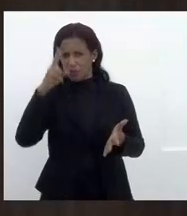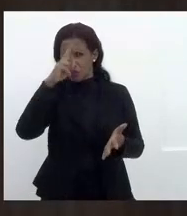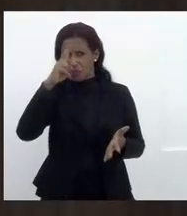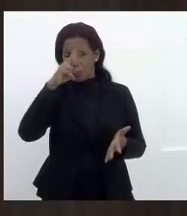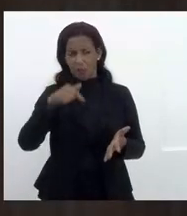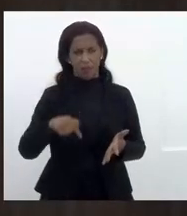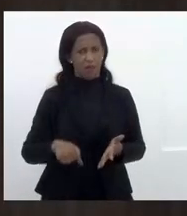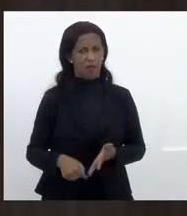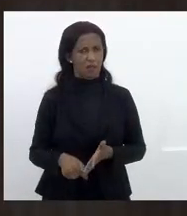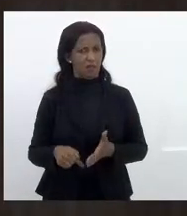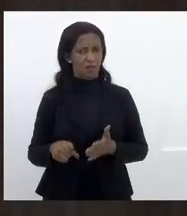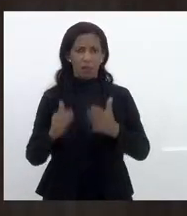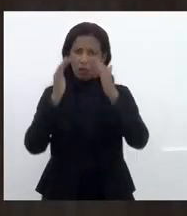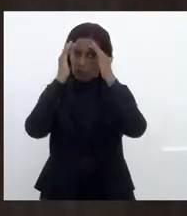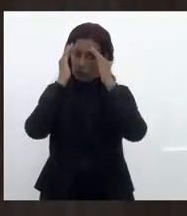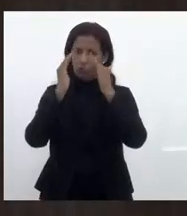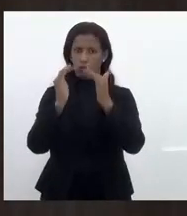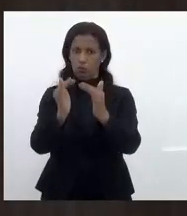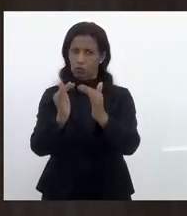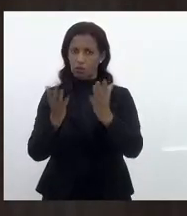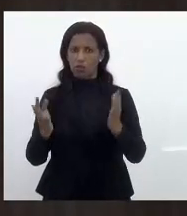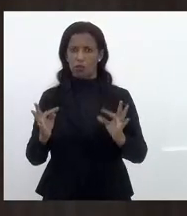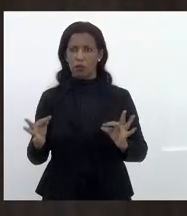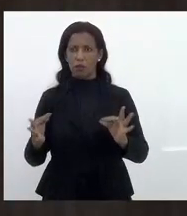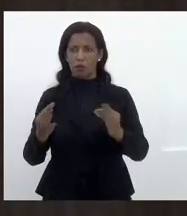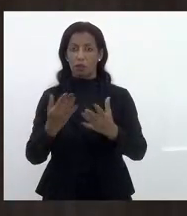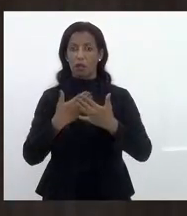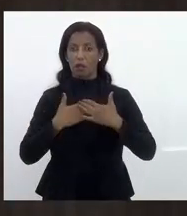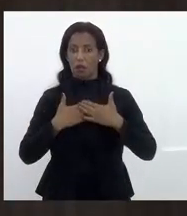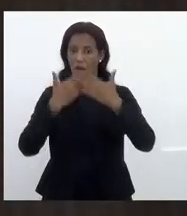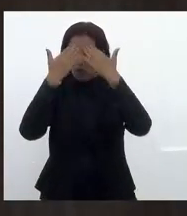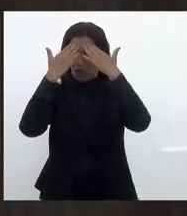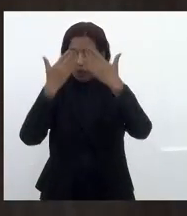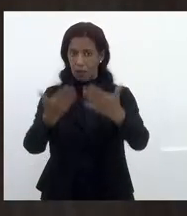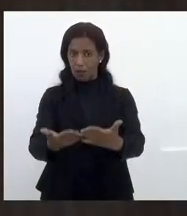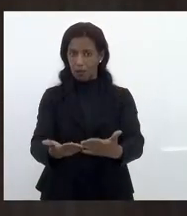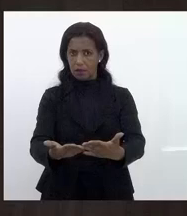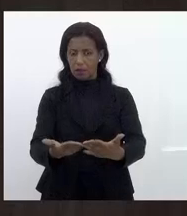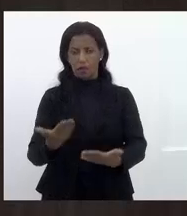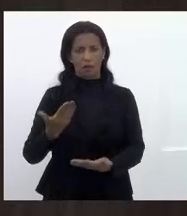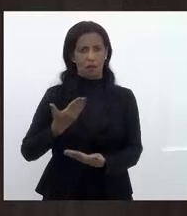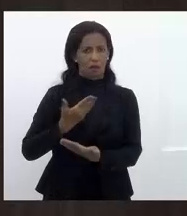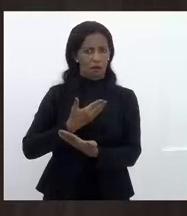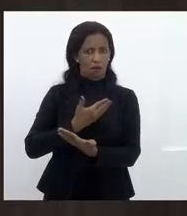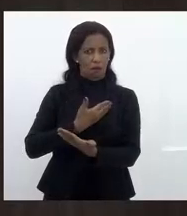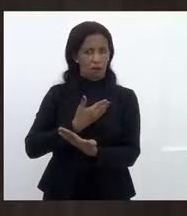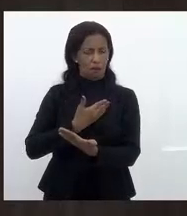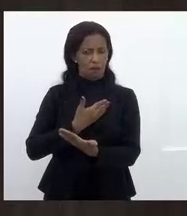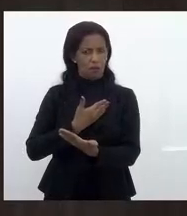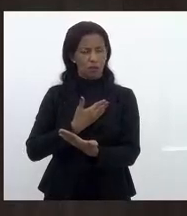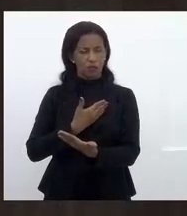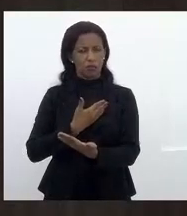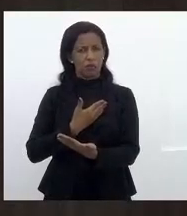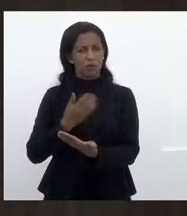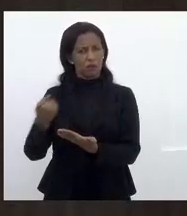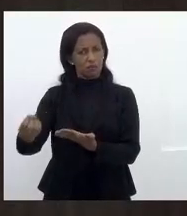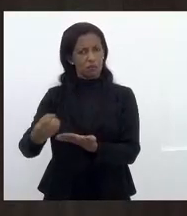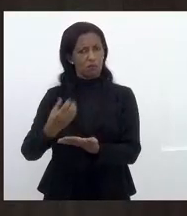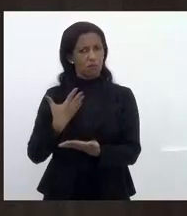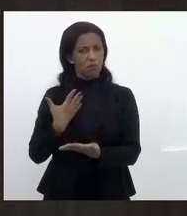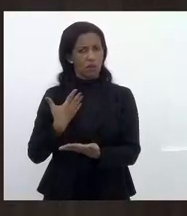aqui que com todo o respeito a todo mundo que agradecer os meus companheiros vou mandar algo isso